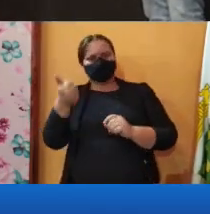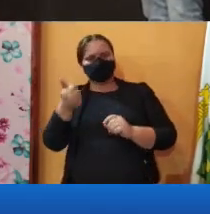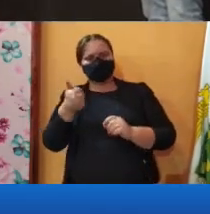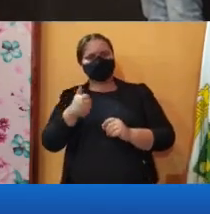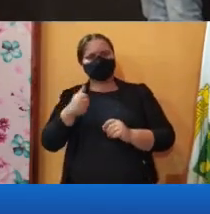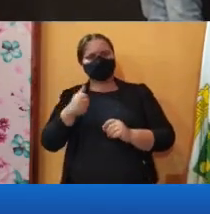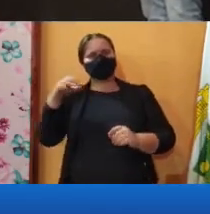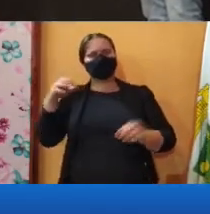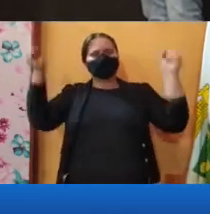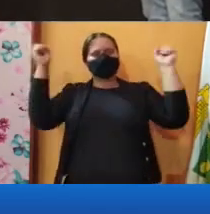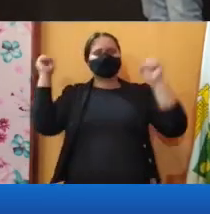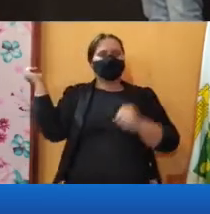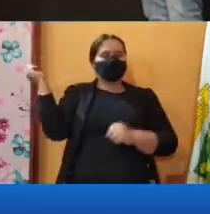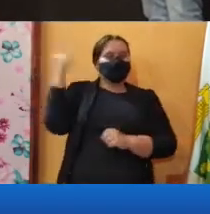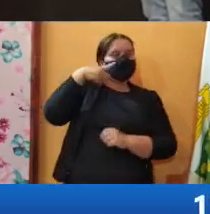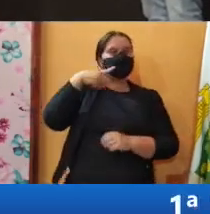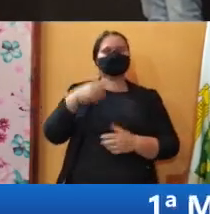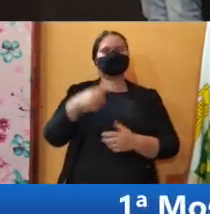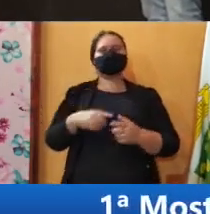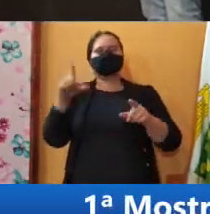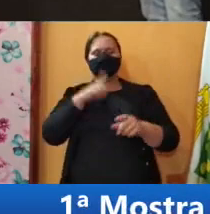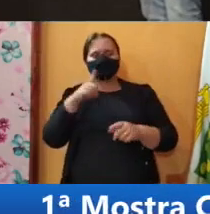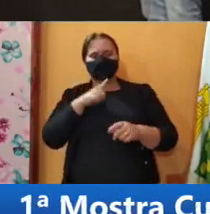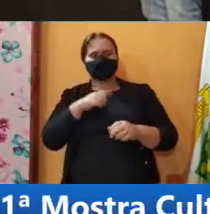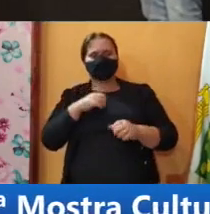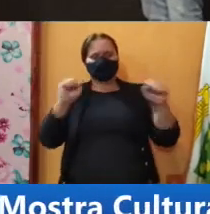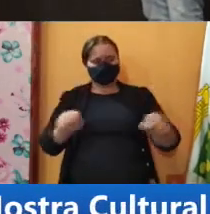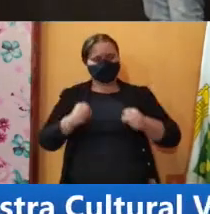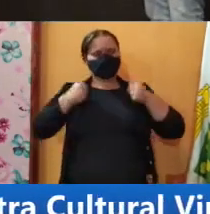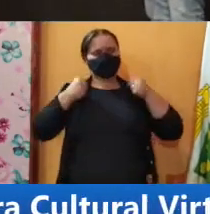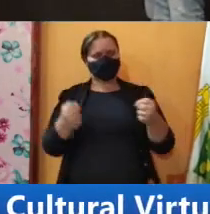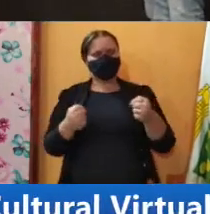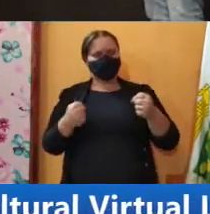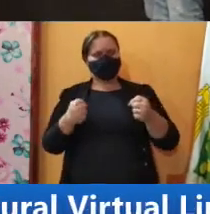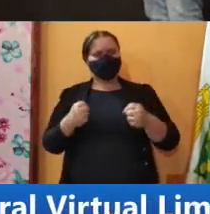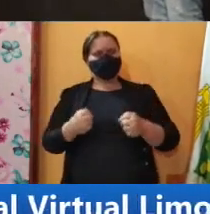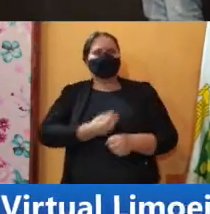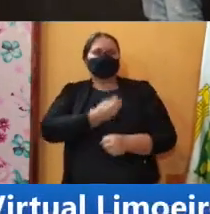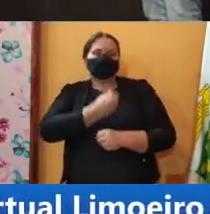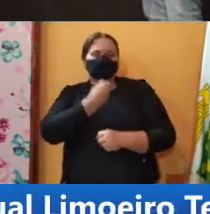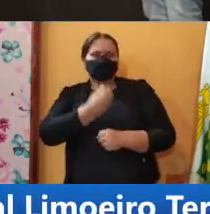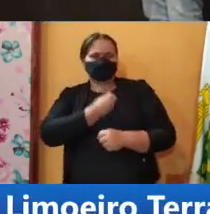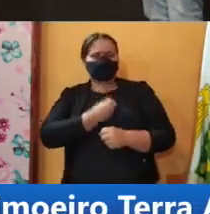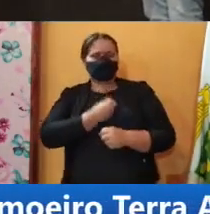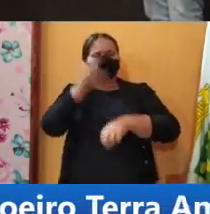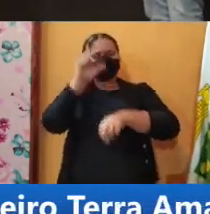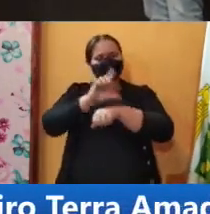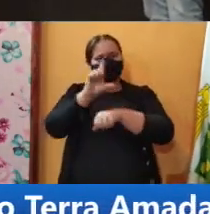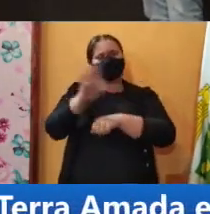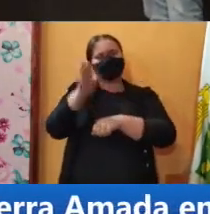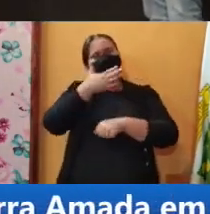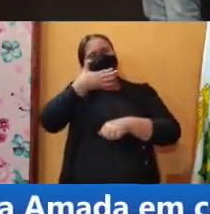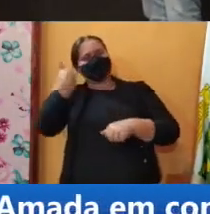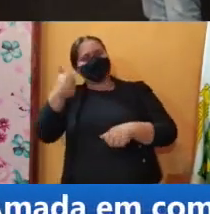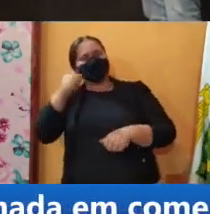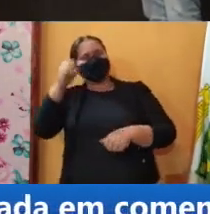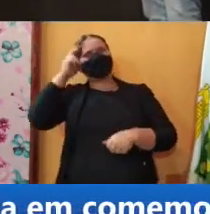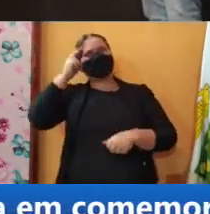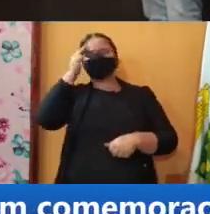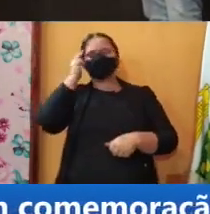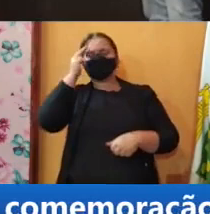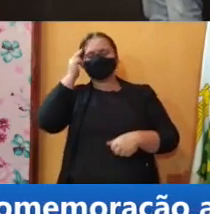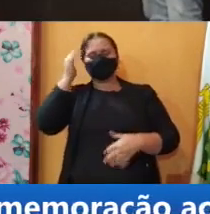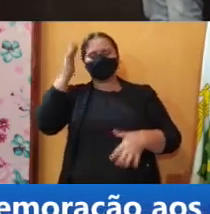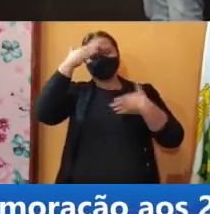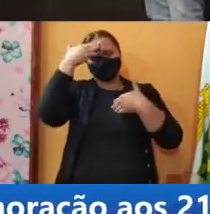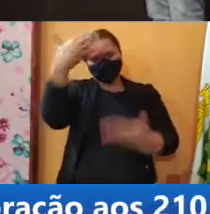mais iluminada e que a gente possa resistir, sobreviver e fazer de Limoeiro o lugar dos nossos sonhos. Muito